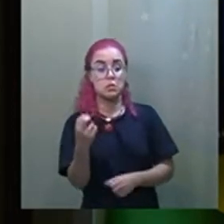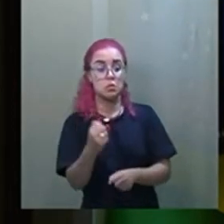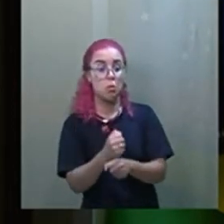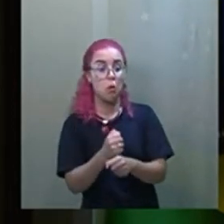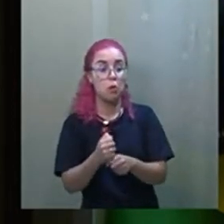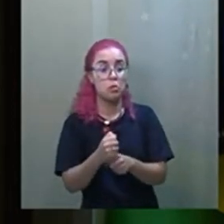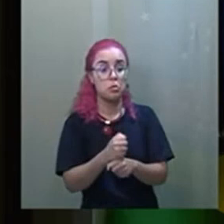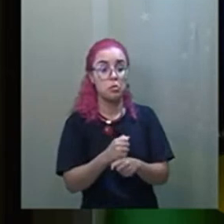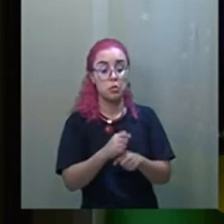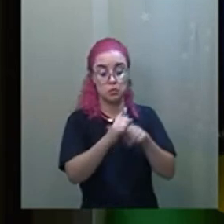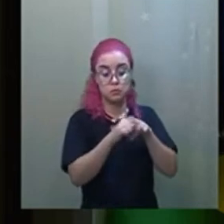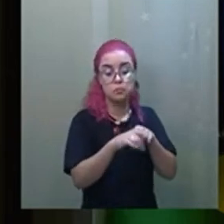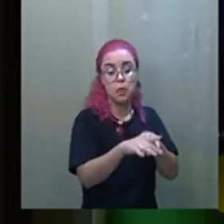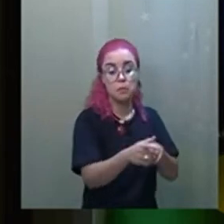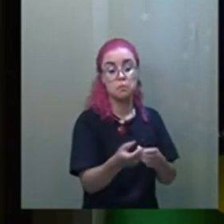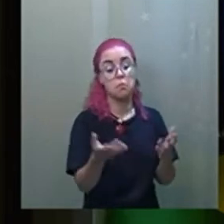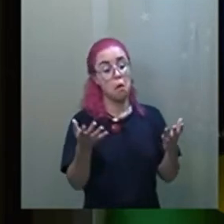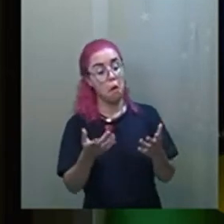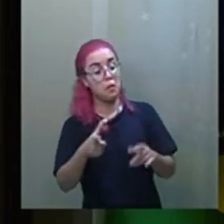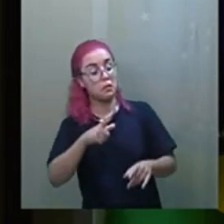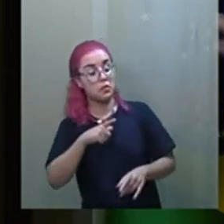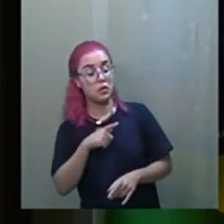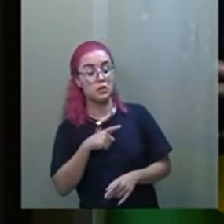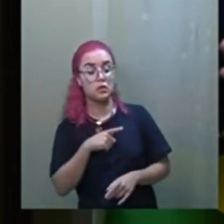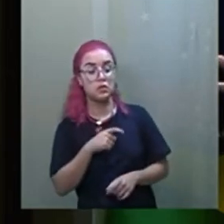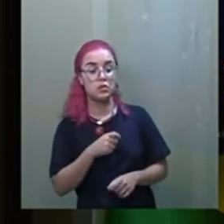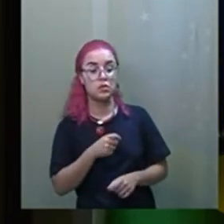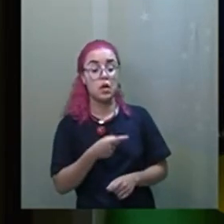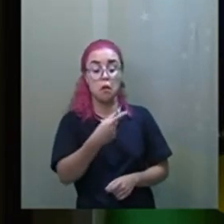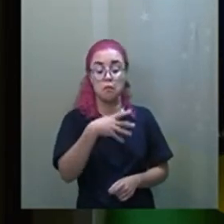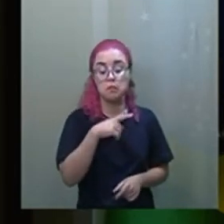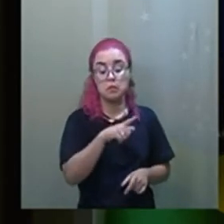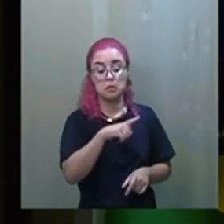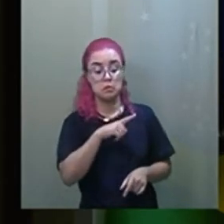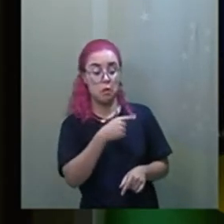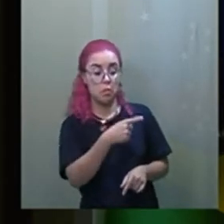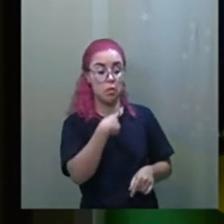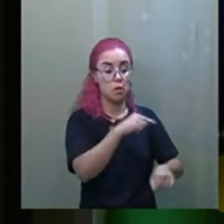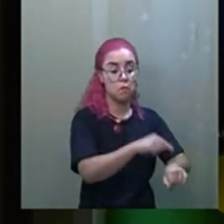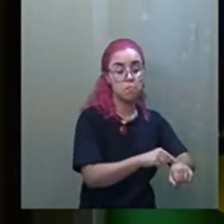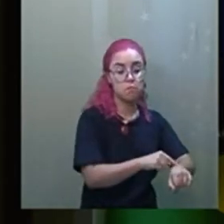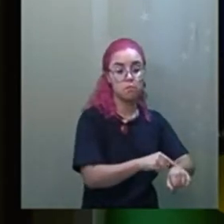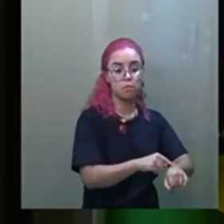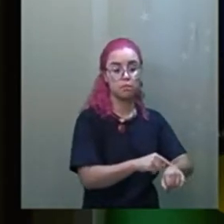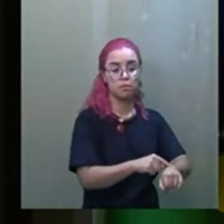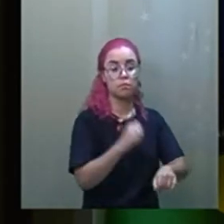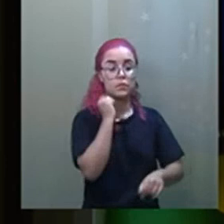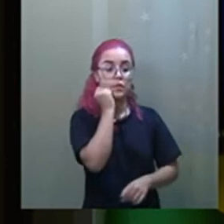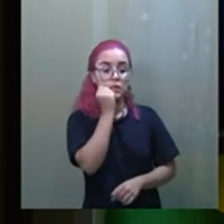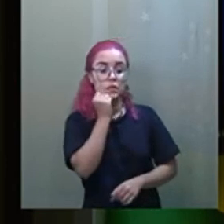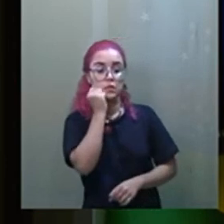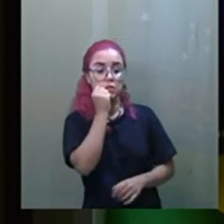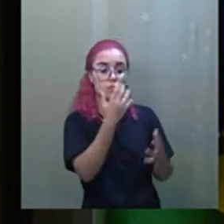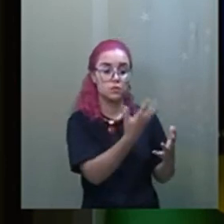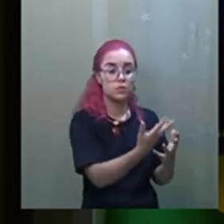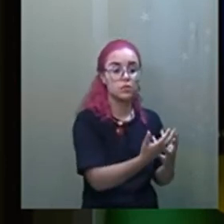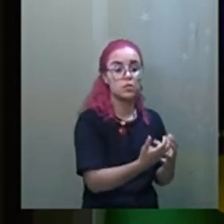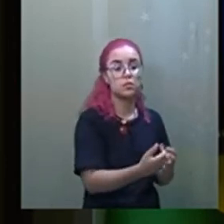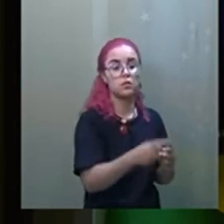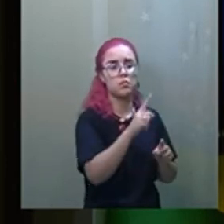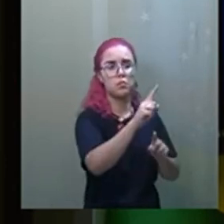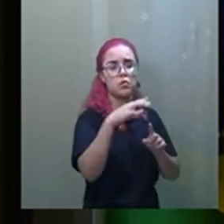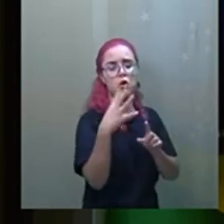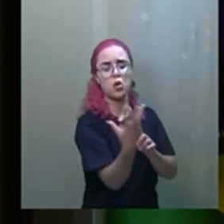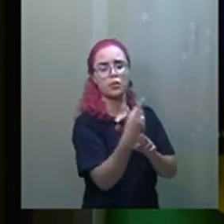de pandemia que hoje nós temos, era o que a gente tinha naquele momento. O senador Portinho aprovou por unanimidade